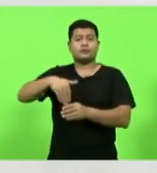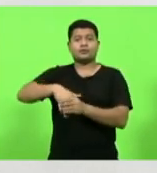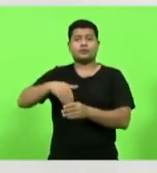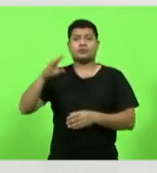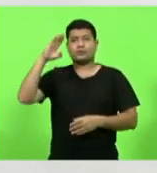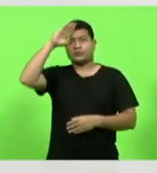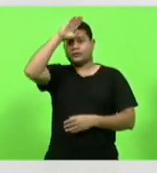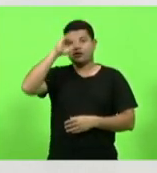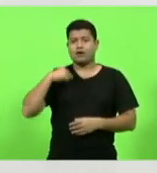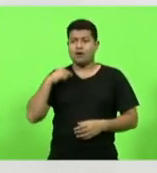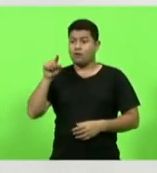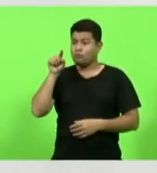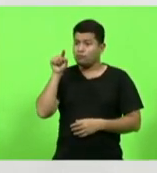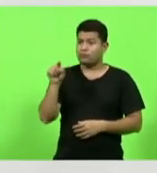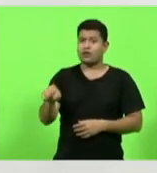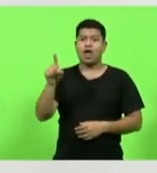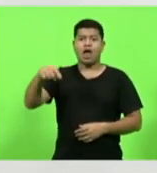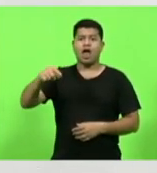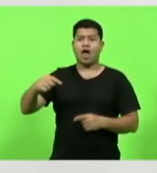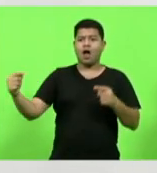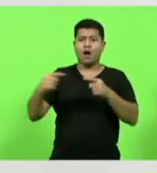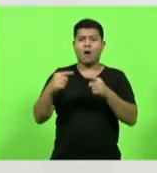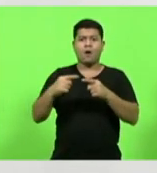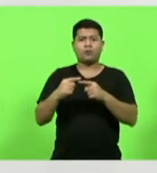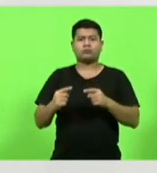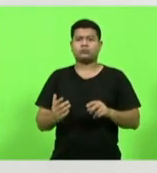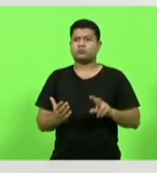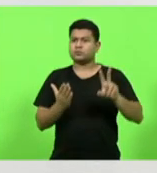é nazista para deputado.